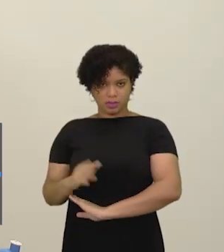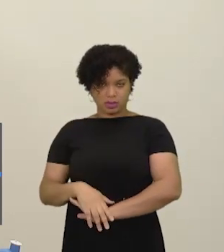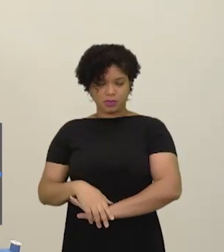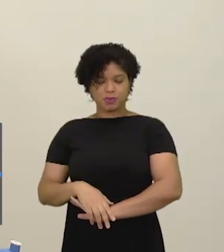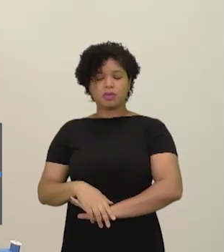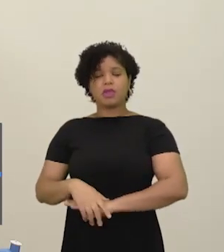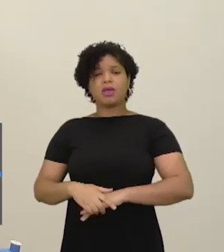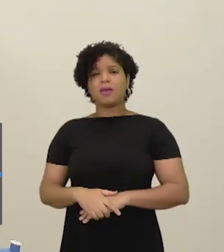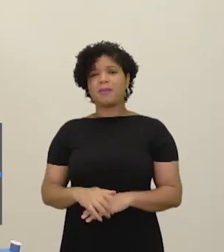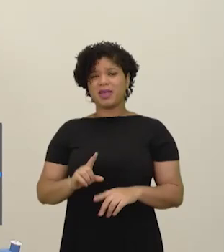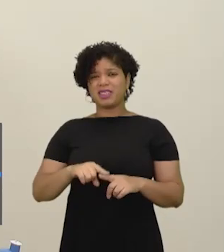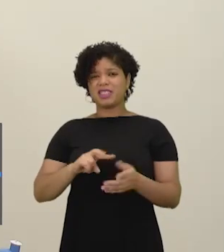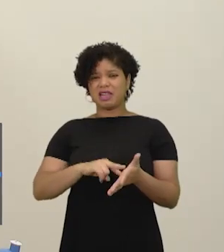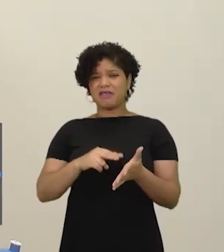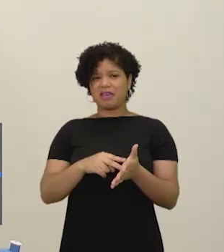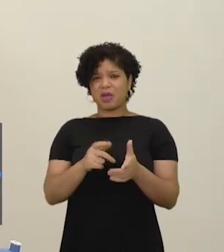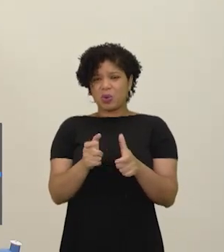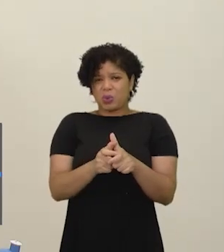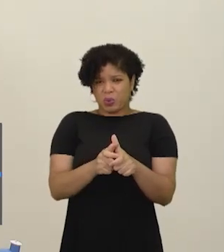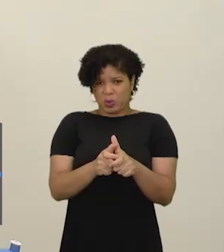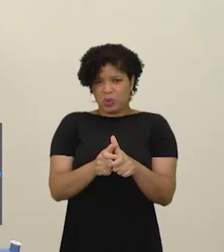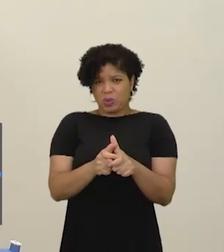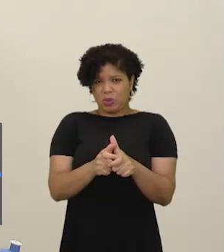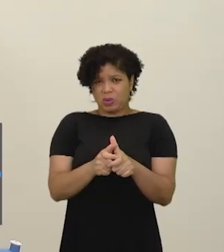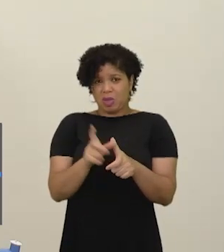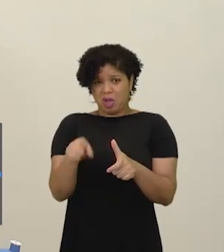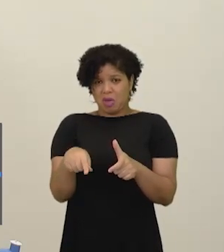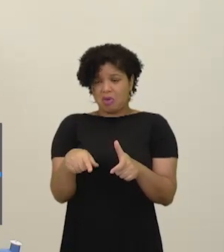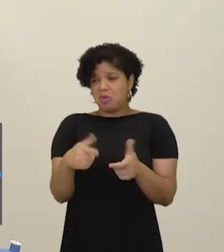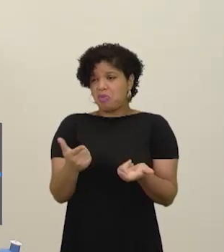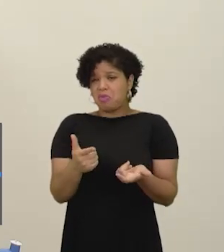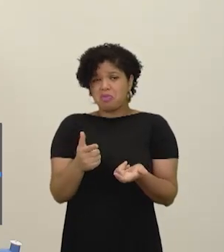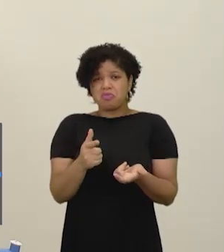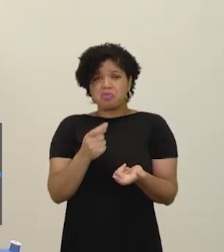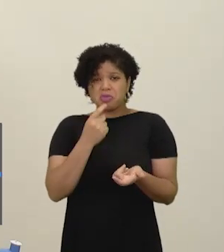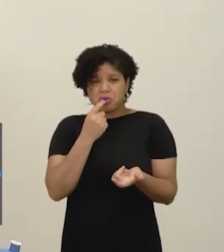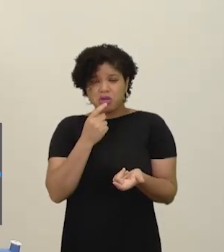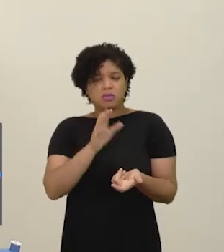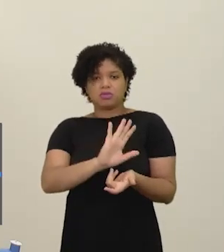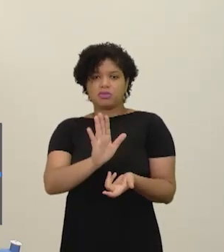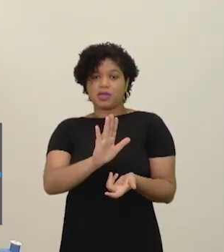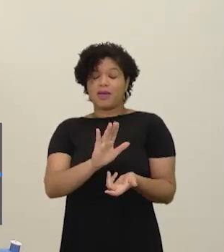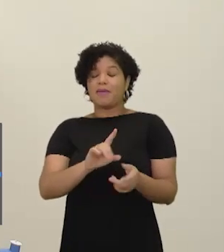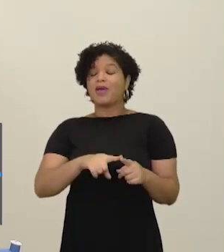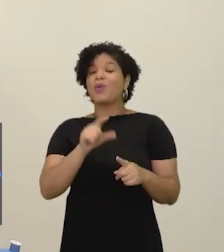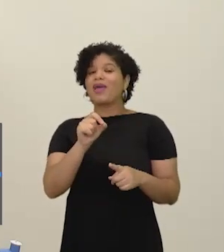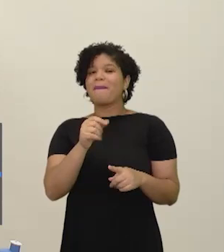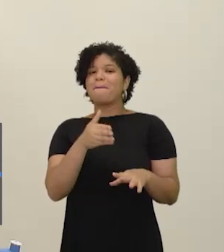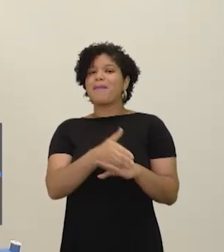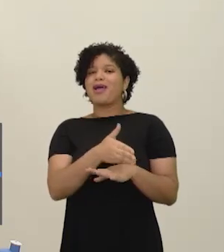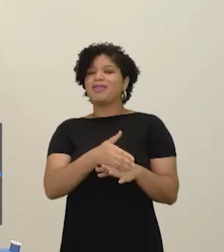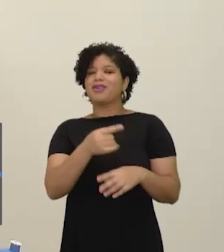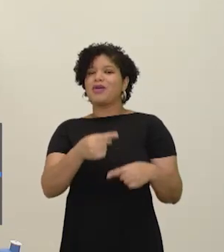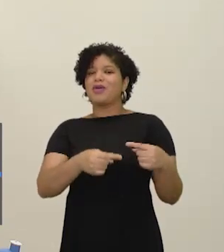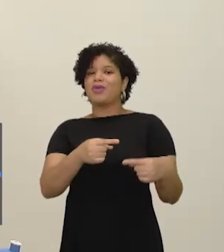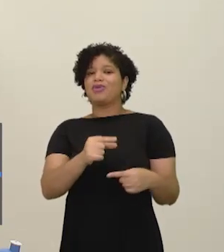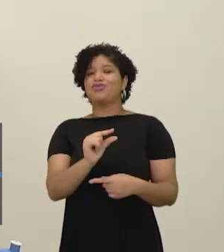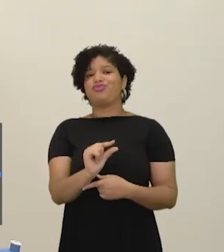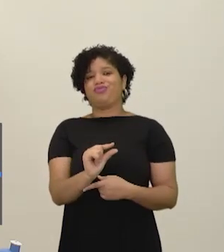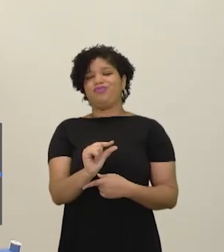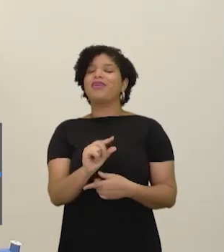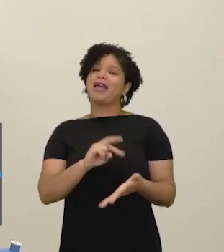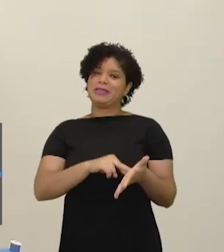menor quantidade, certo? Mas porque eles tinham uma pequena participação política durante a ditadura